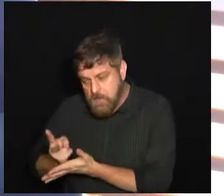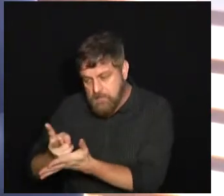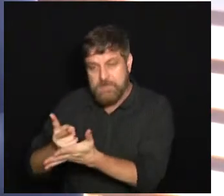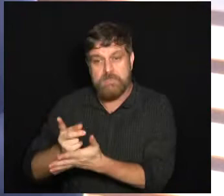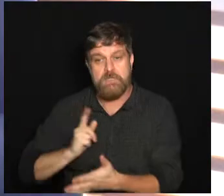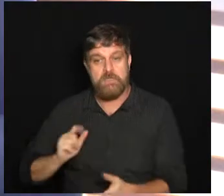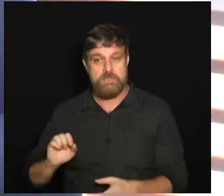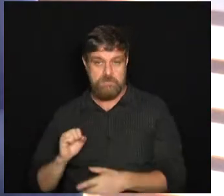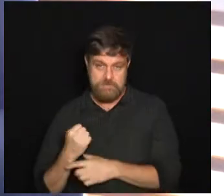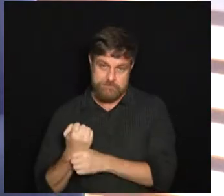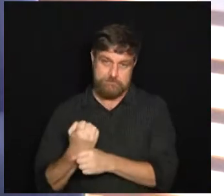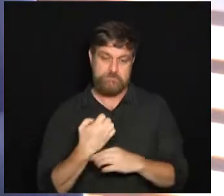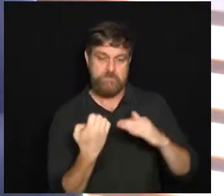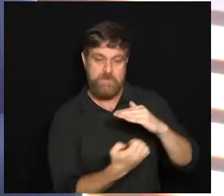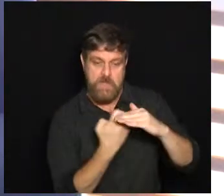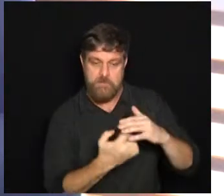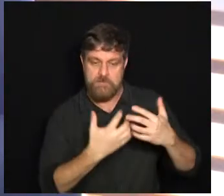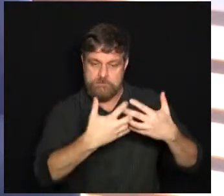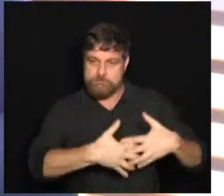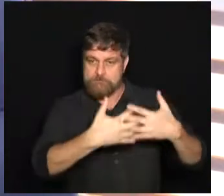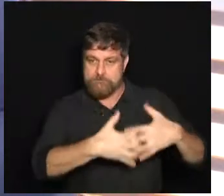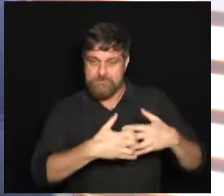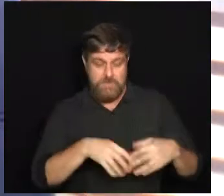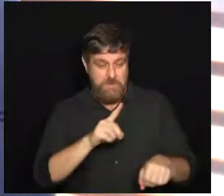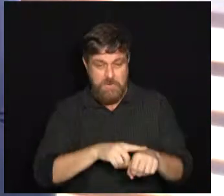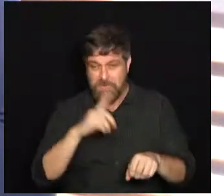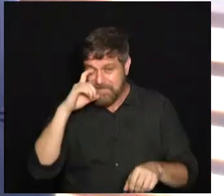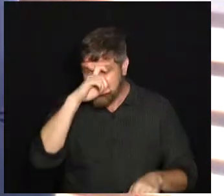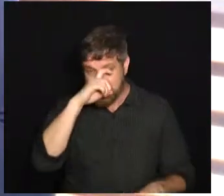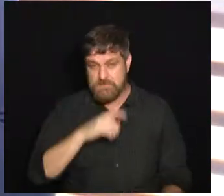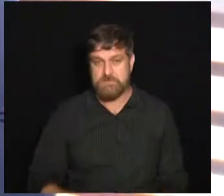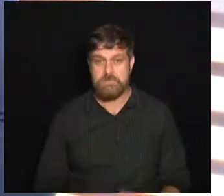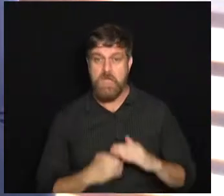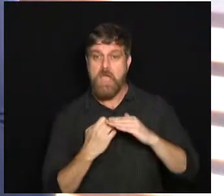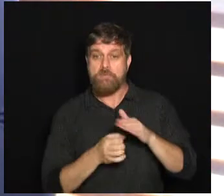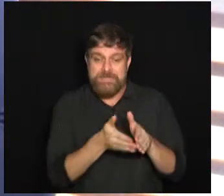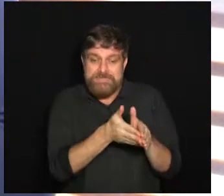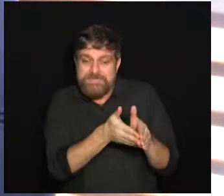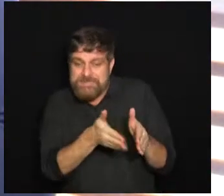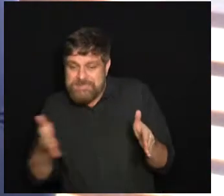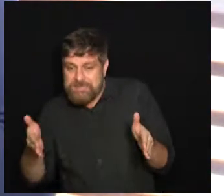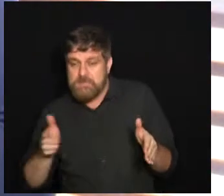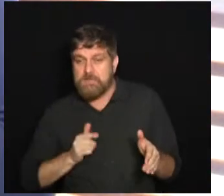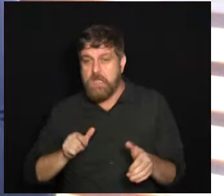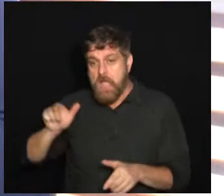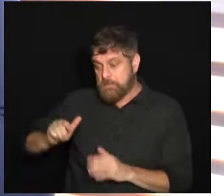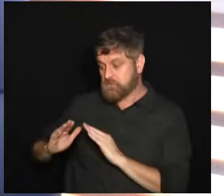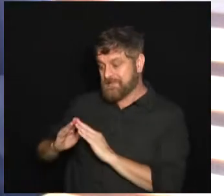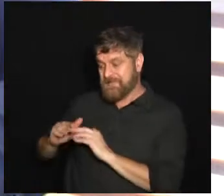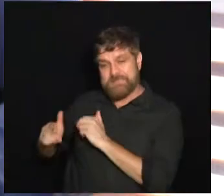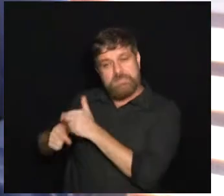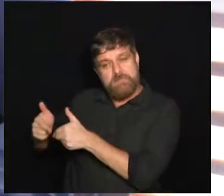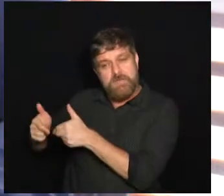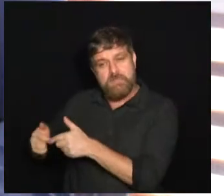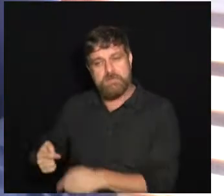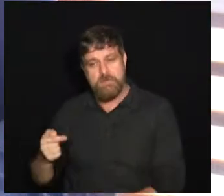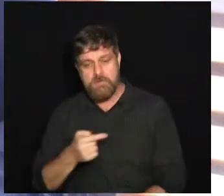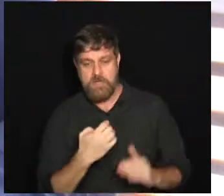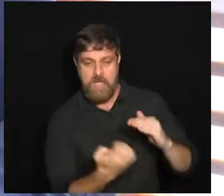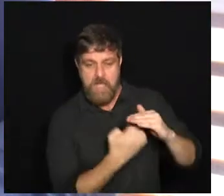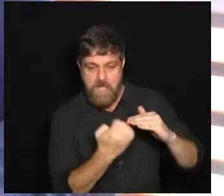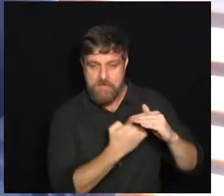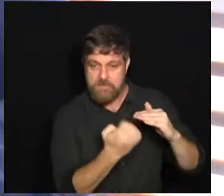garantir que a empresa continue a girar nesse momento tão difícil. A empresa, durante esse período que o trabalhador está em casa e mesmo